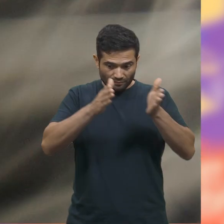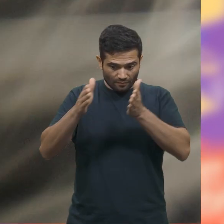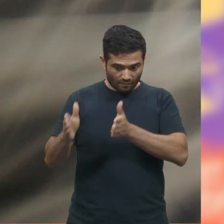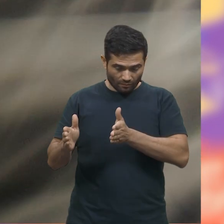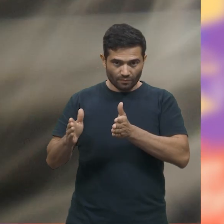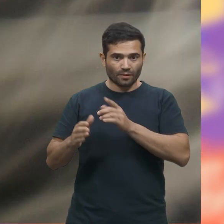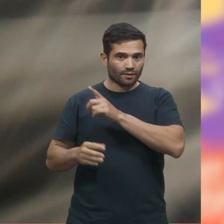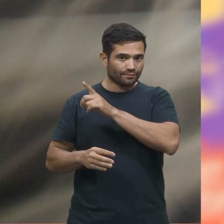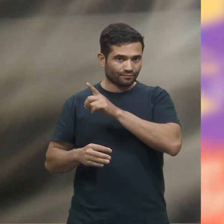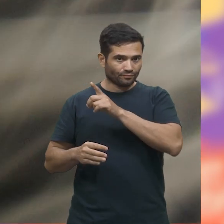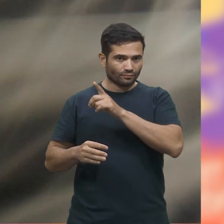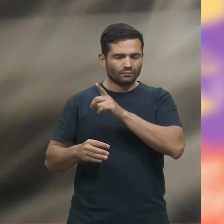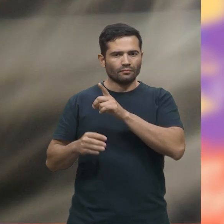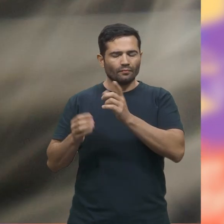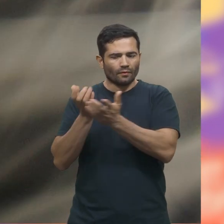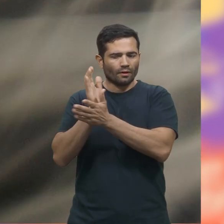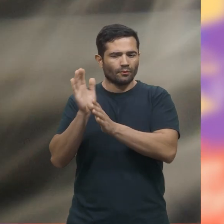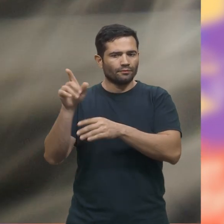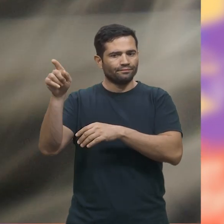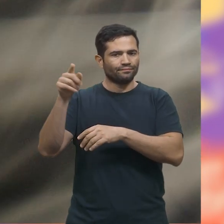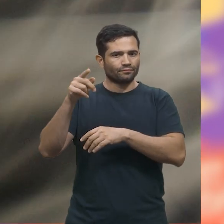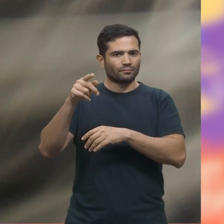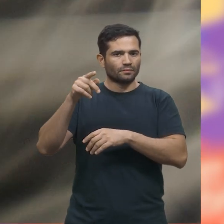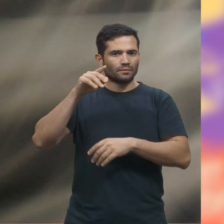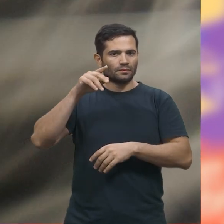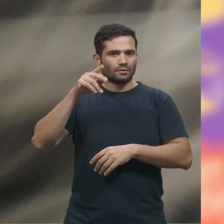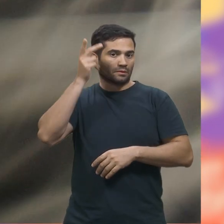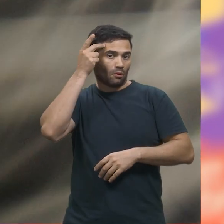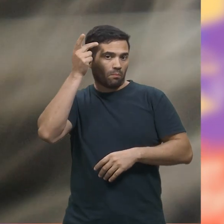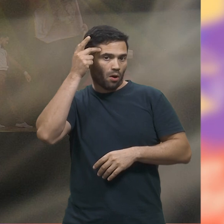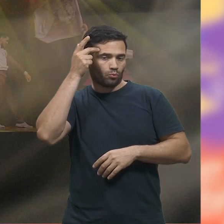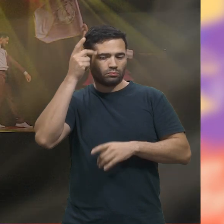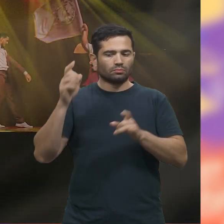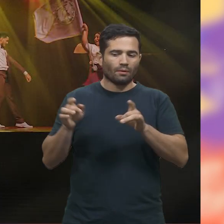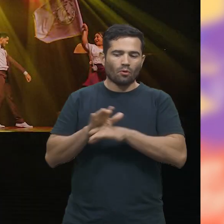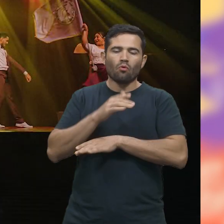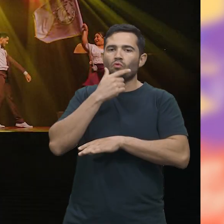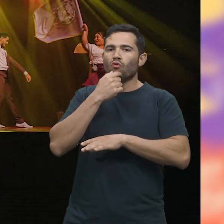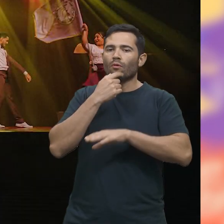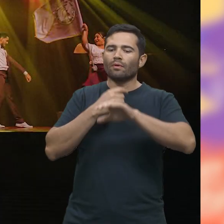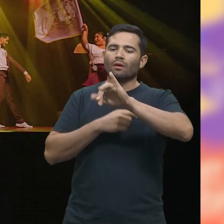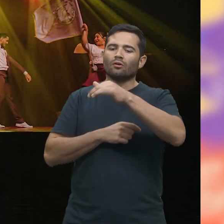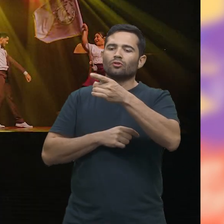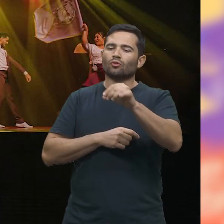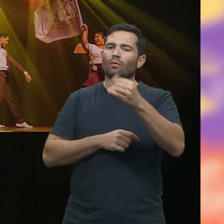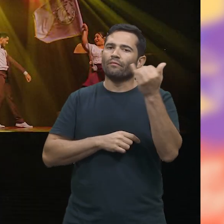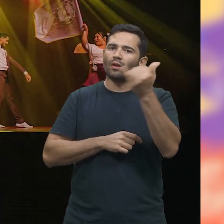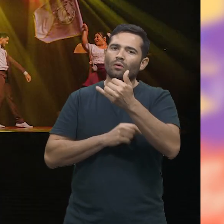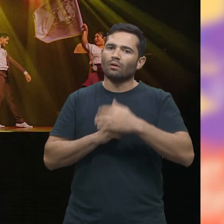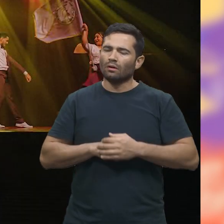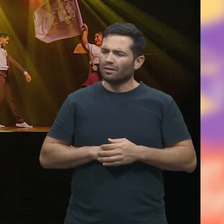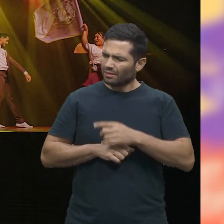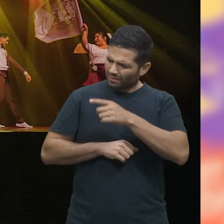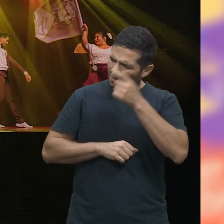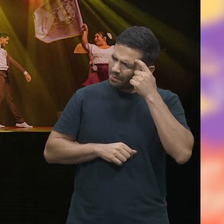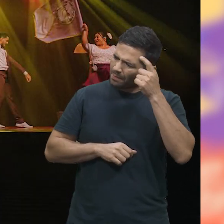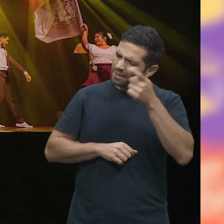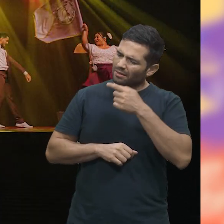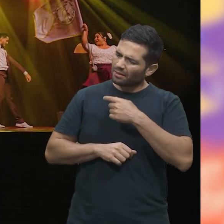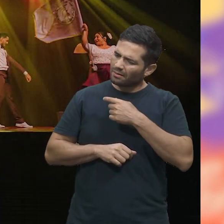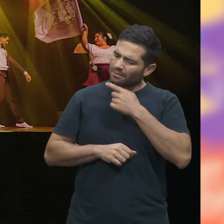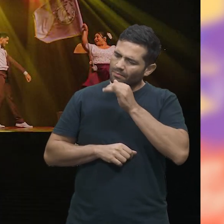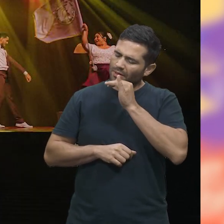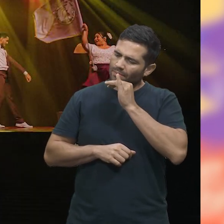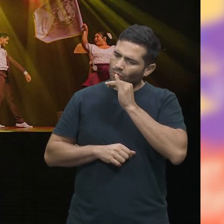Saindo de um espetáculo nosso lá em São Paulo, eu acho que era o próprio Crianceiras, o João fala essa ideia, ele fala assim, pô, por que você